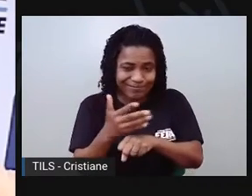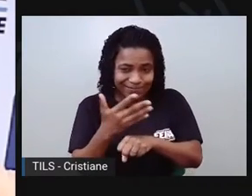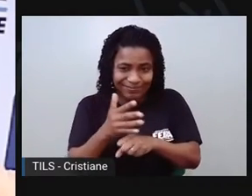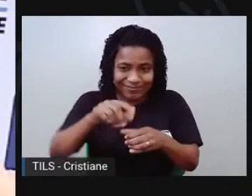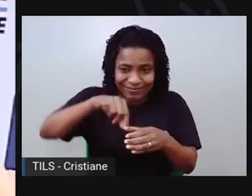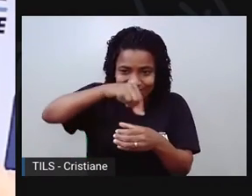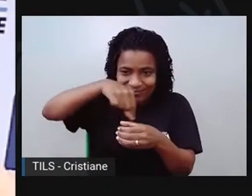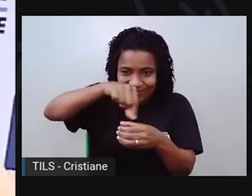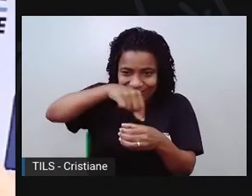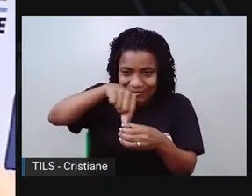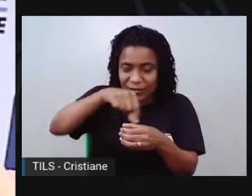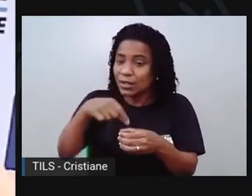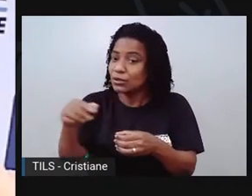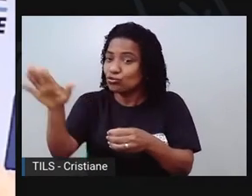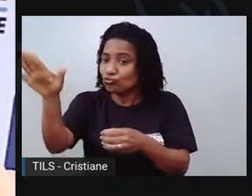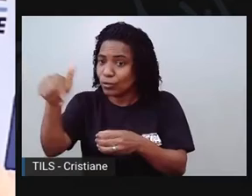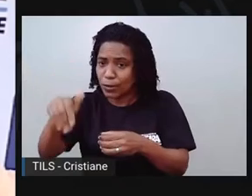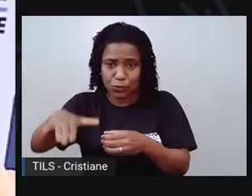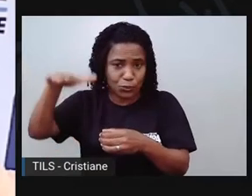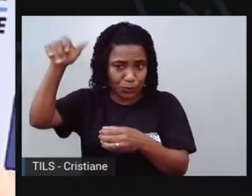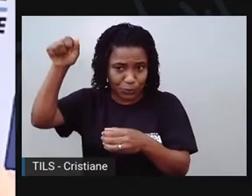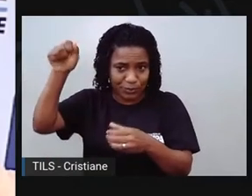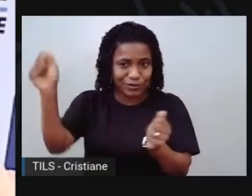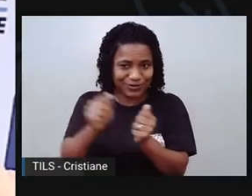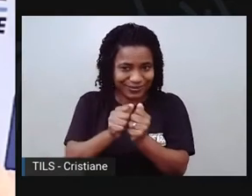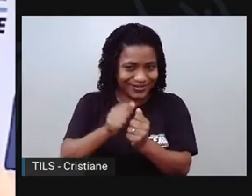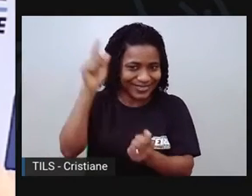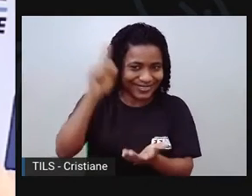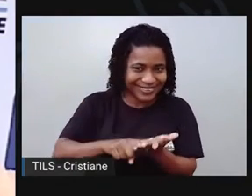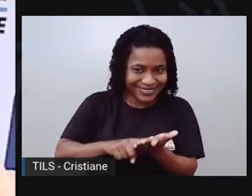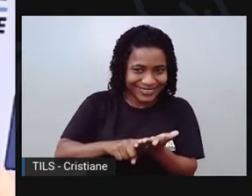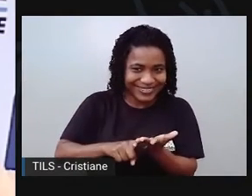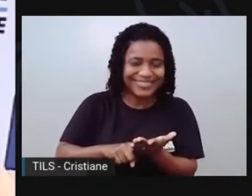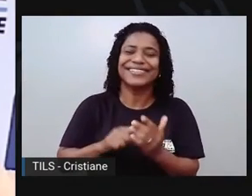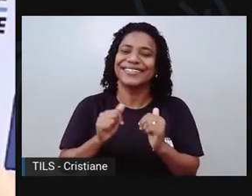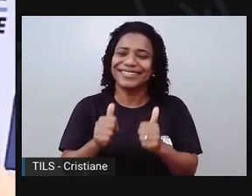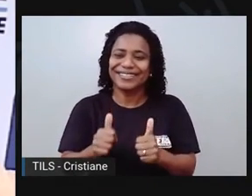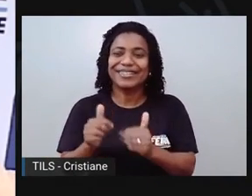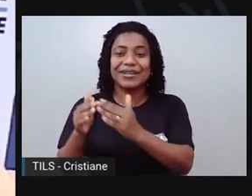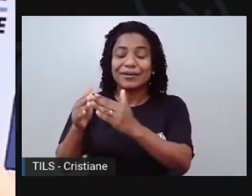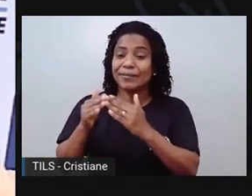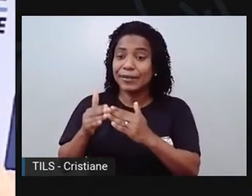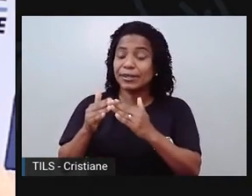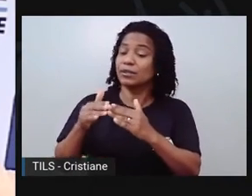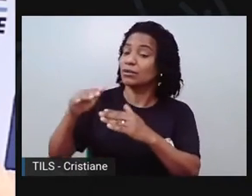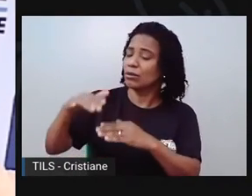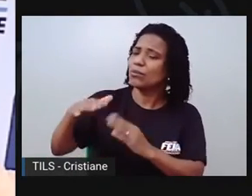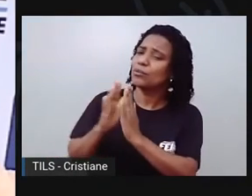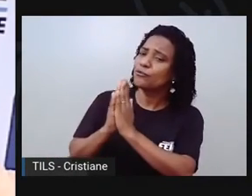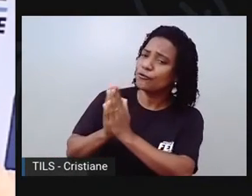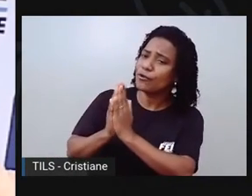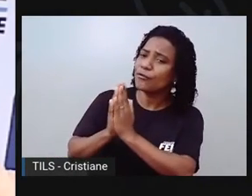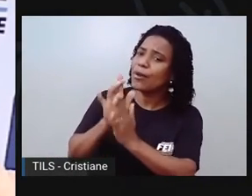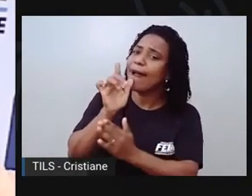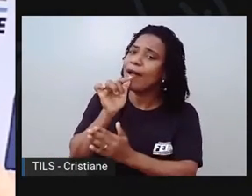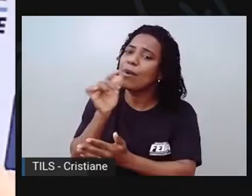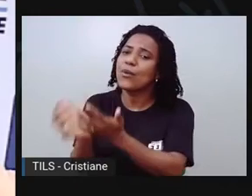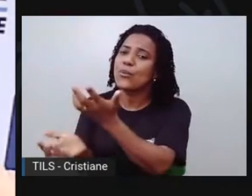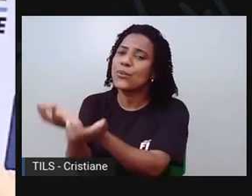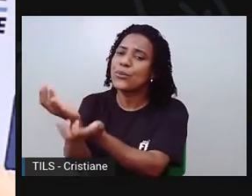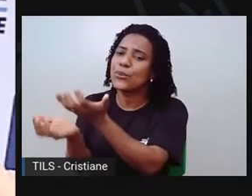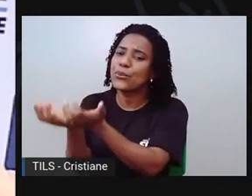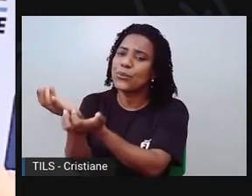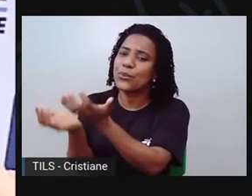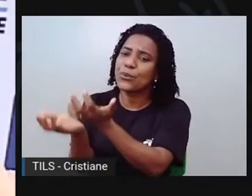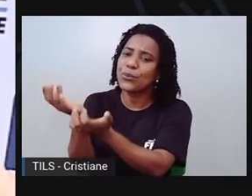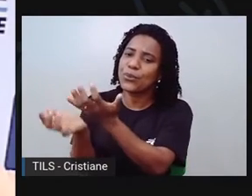adulto. Combinado, meninada? Então, vamos lá. Peçam que o adulto esquente para vocês um pouco de água. É, um pouco